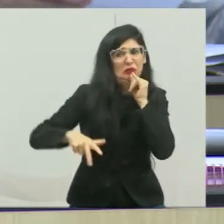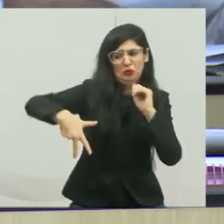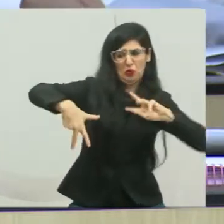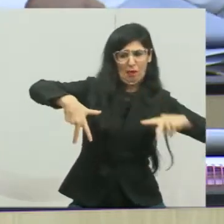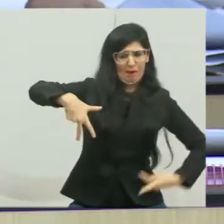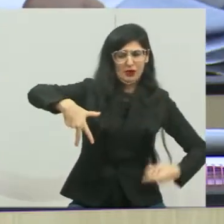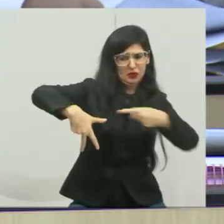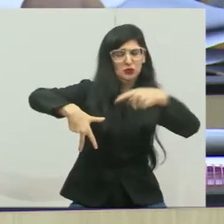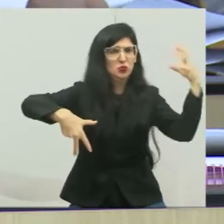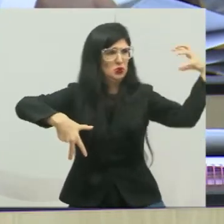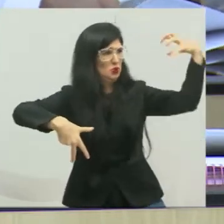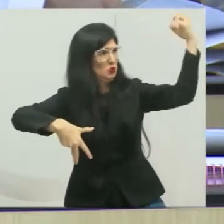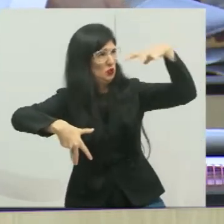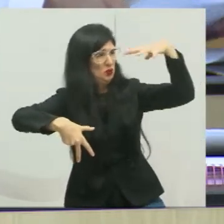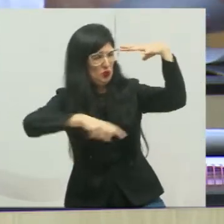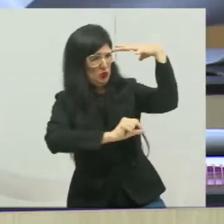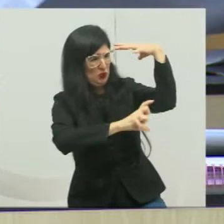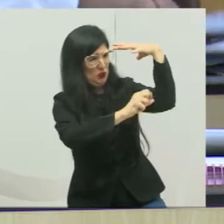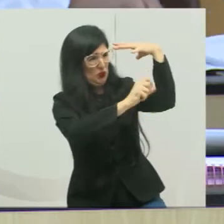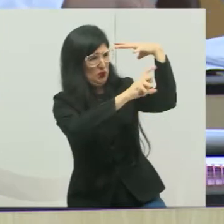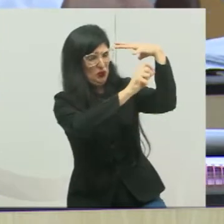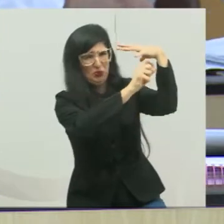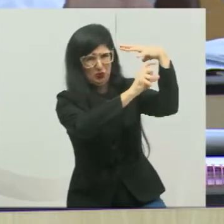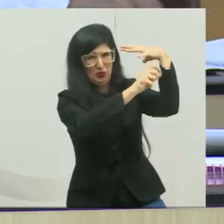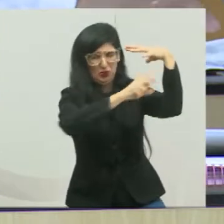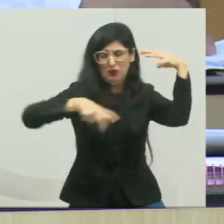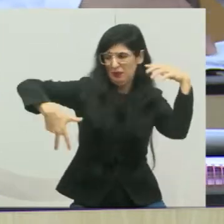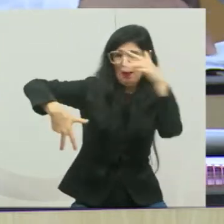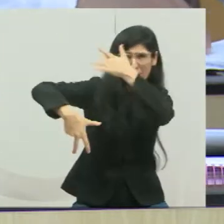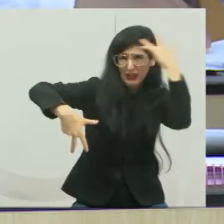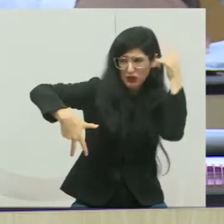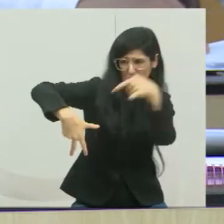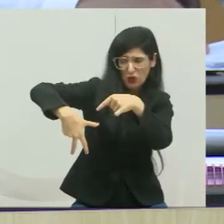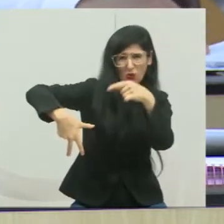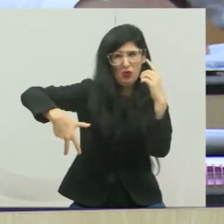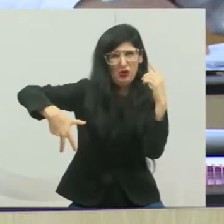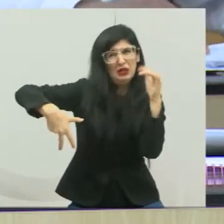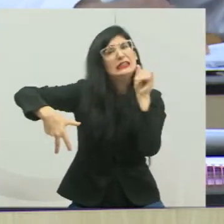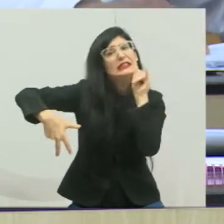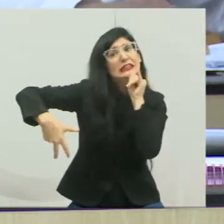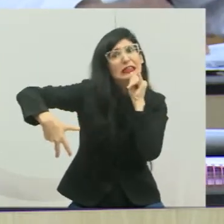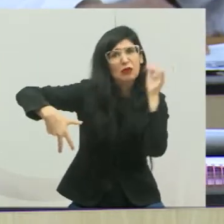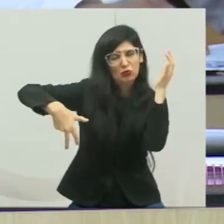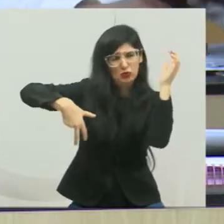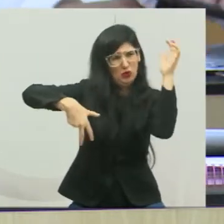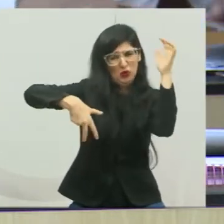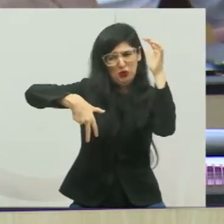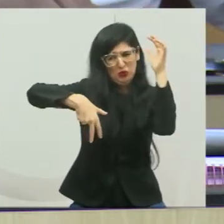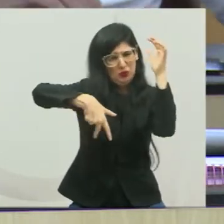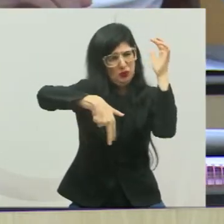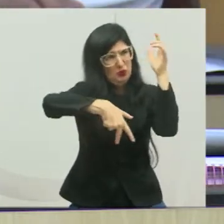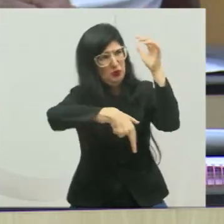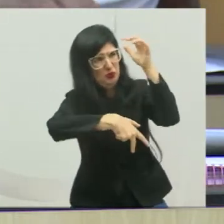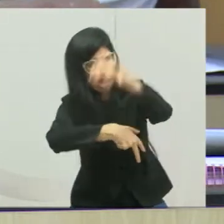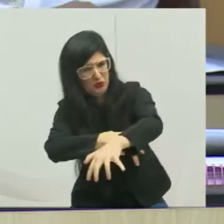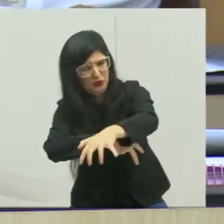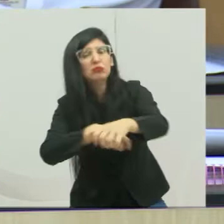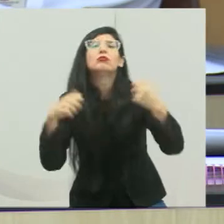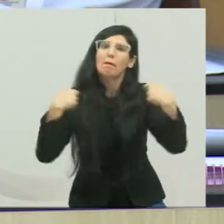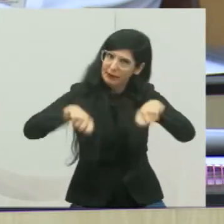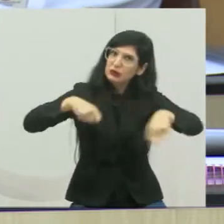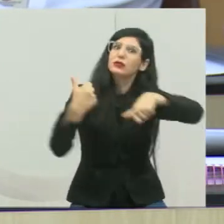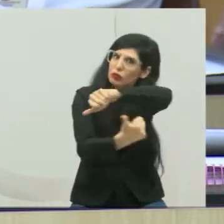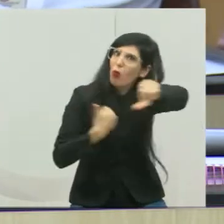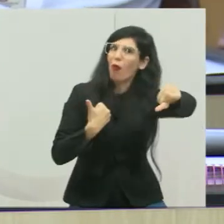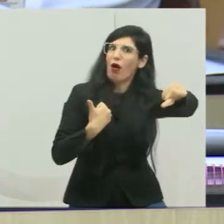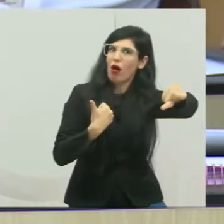postos em situação de total corrosão. Assim sendo, muito respeitosamente, recorremos à compreensão e aos préstimos desta concessionária e,